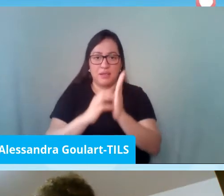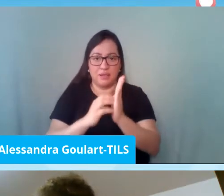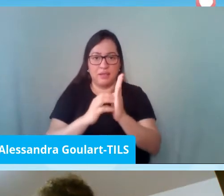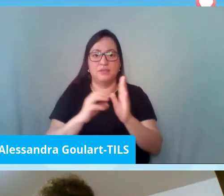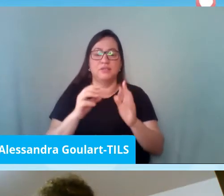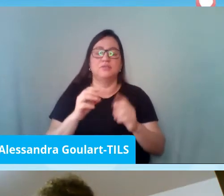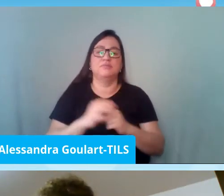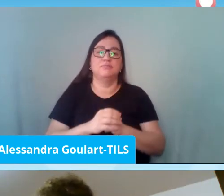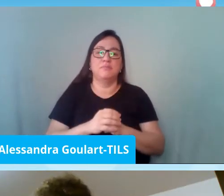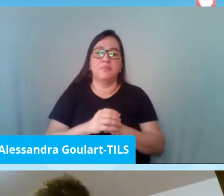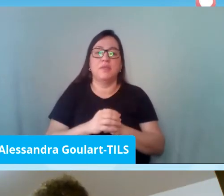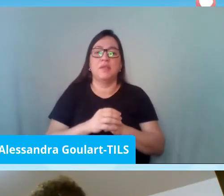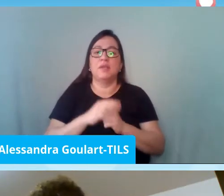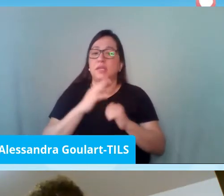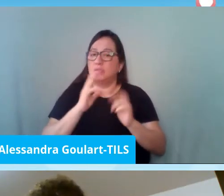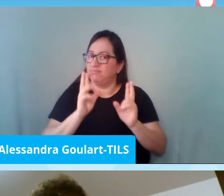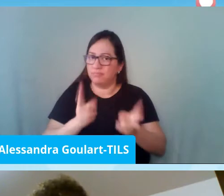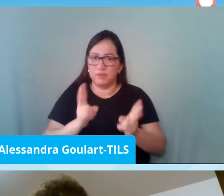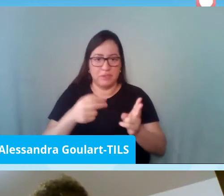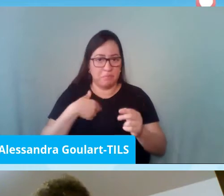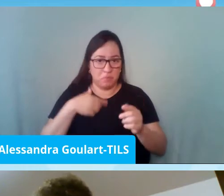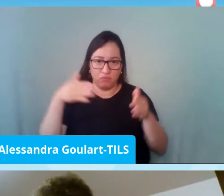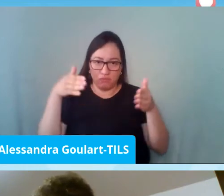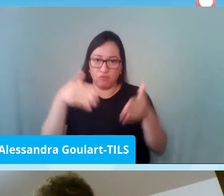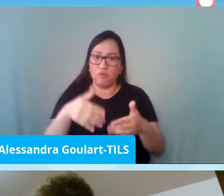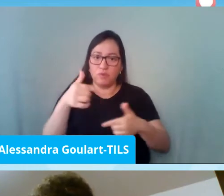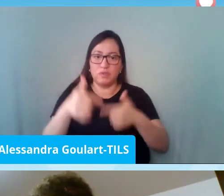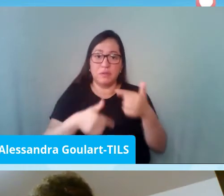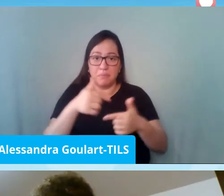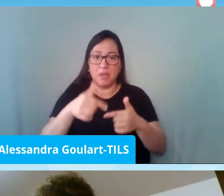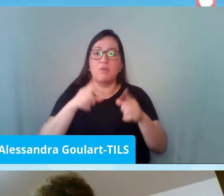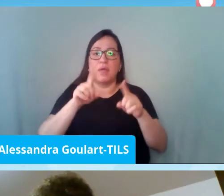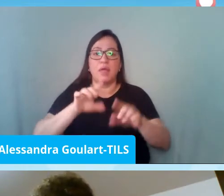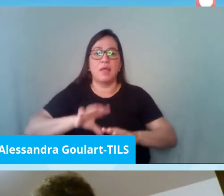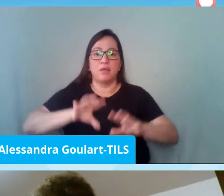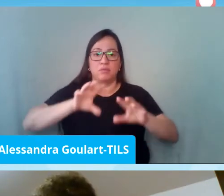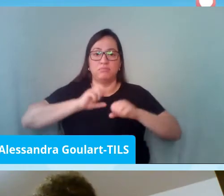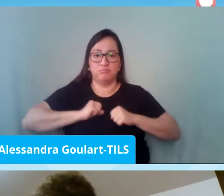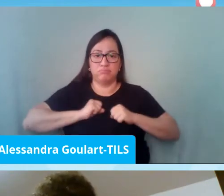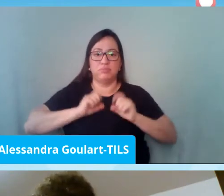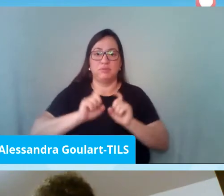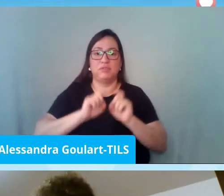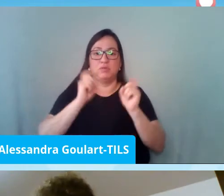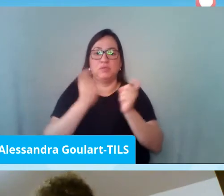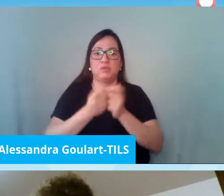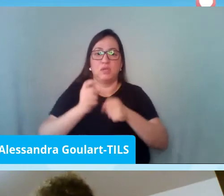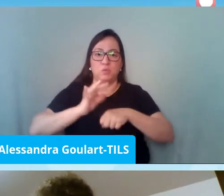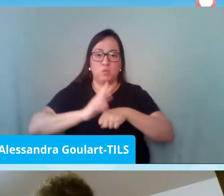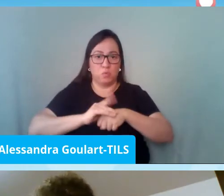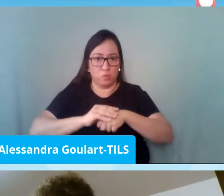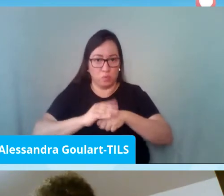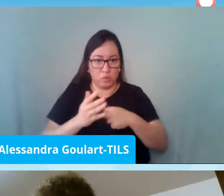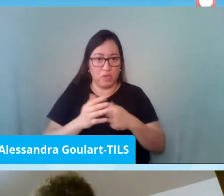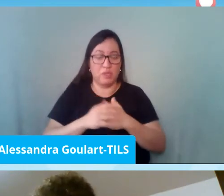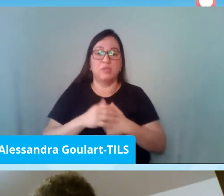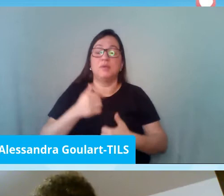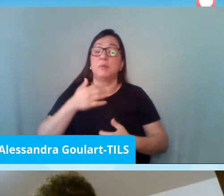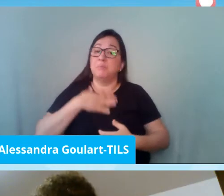anos todos com a pauta da transmissão vertical, então é uma pauta que me sensibiliza muito como profissional e também como